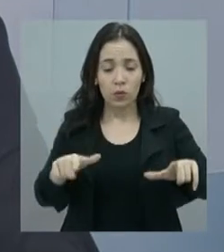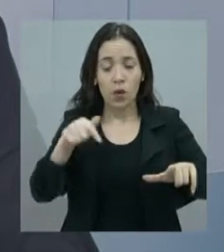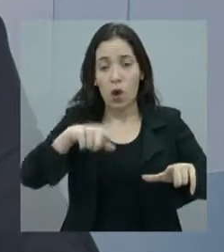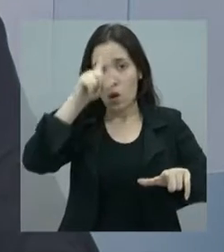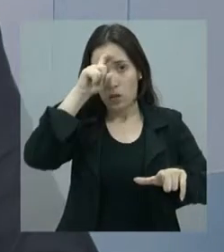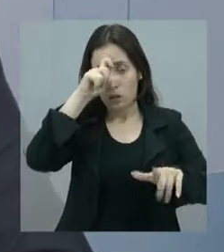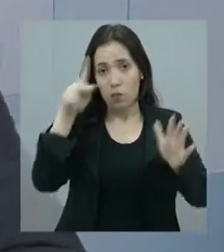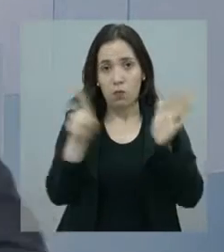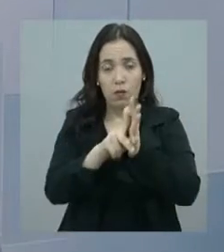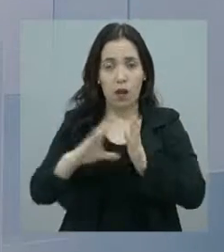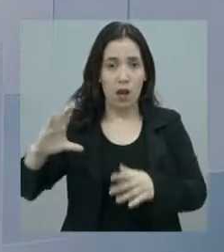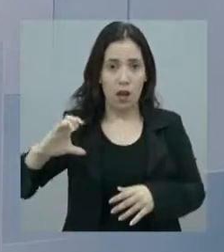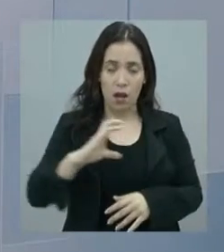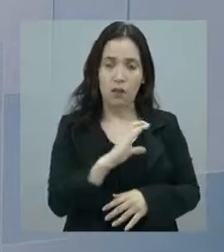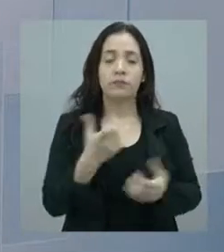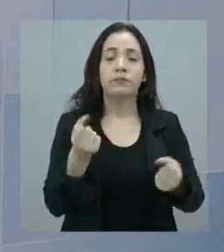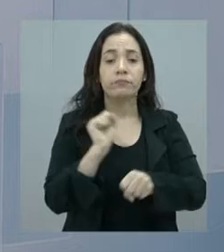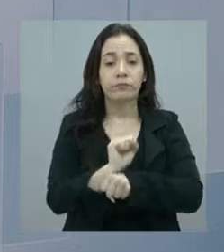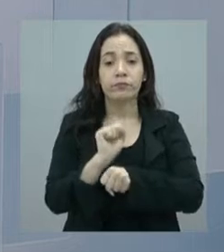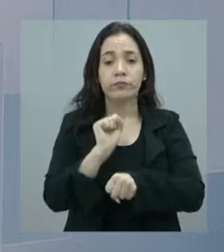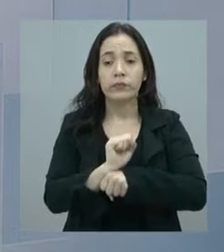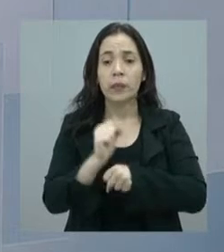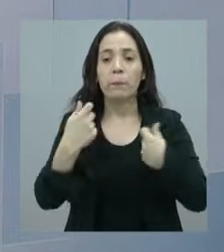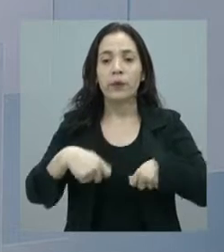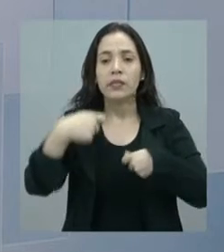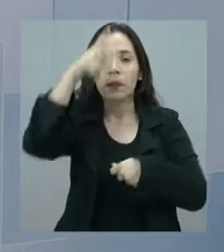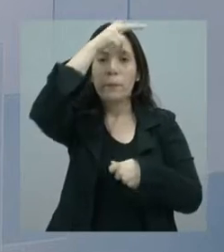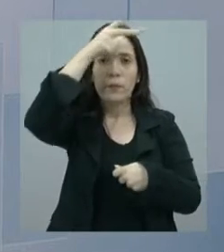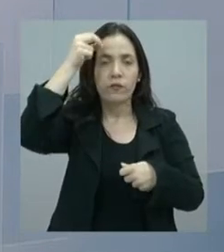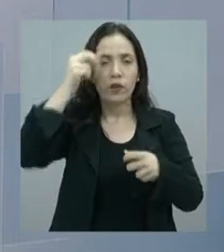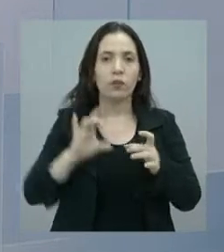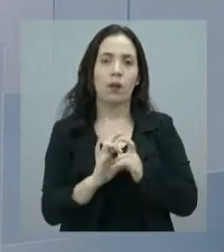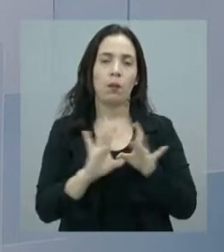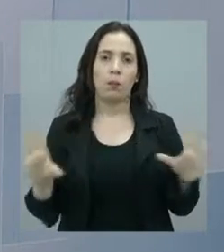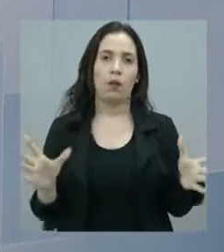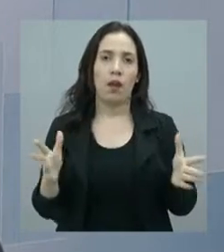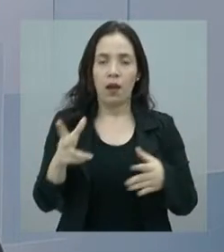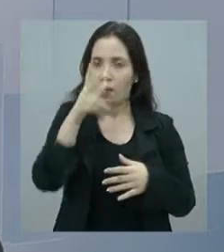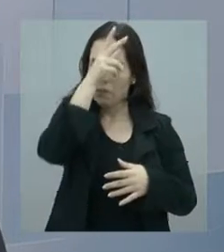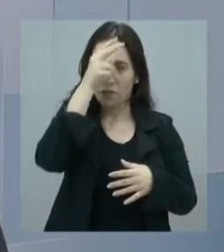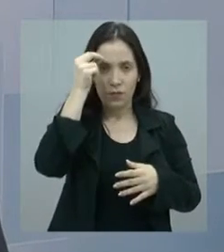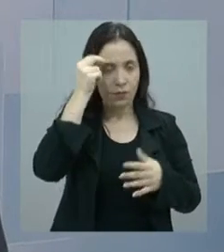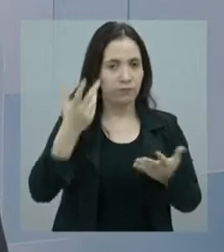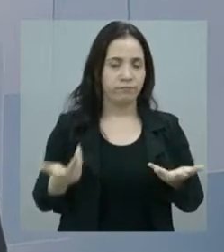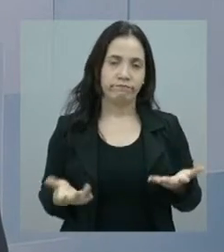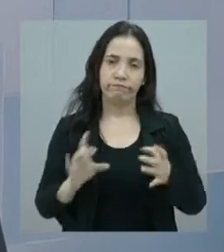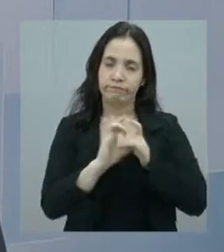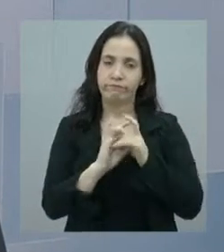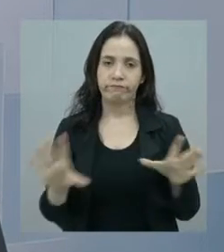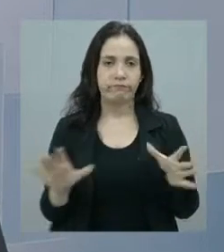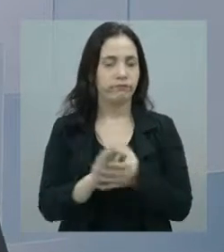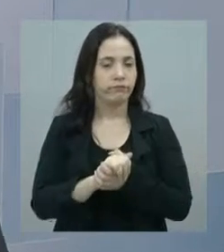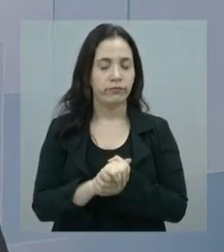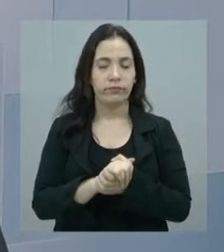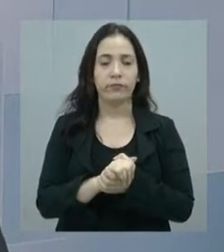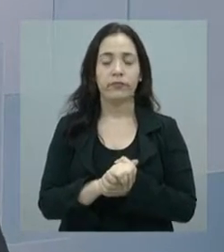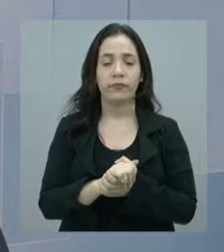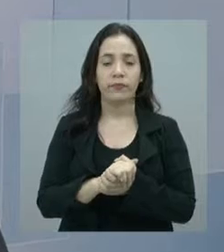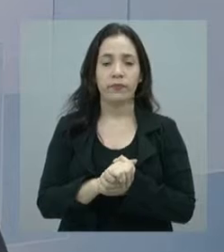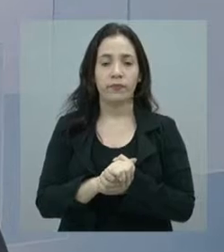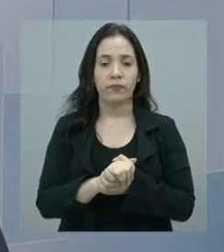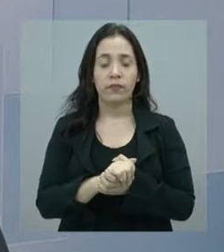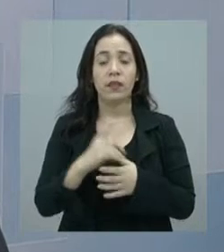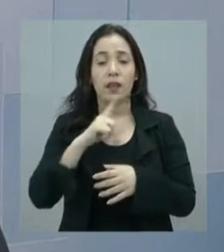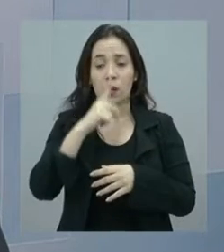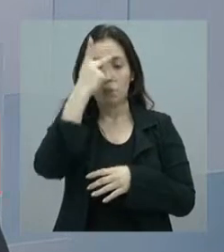Câncer. Aí ela tem que ser autorizada pelo município. Nem sempre o município, muitas vezes eu estou com um paciente agora, que ele está aí